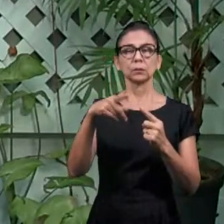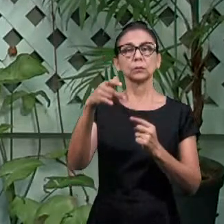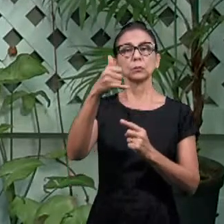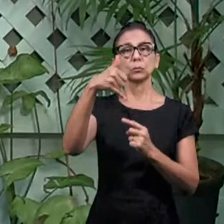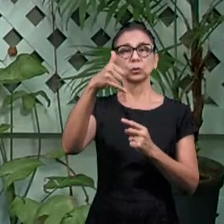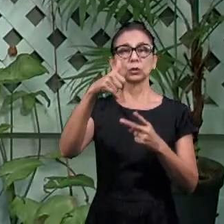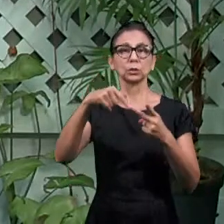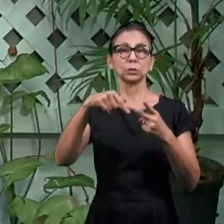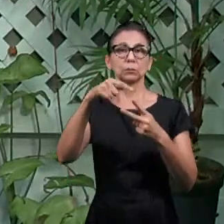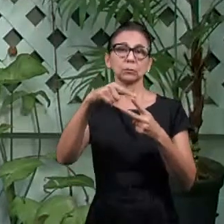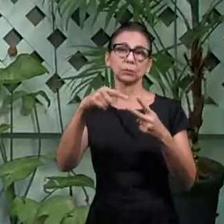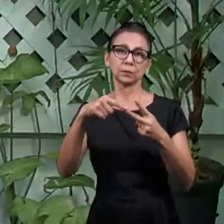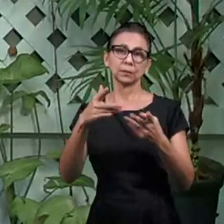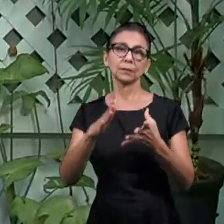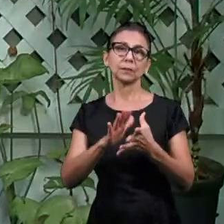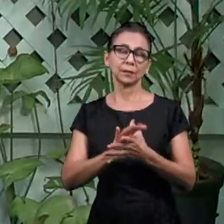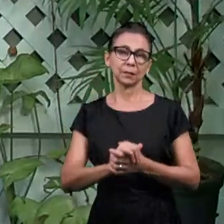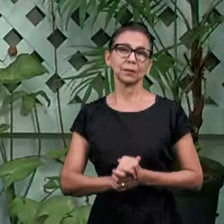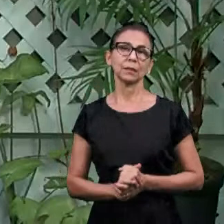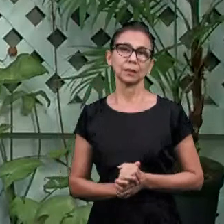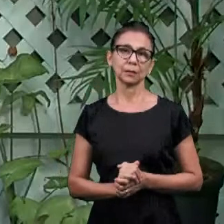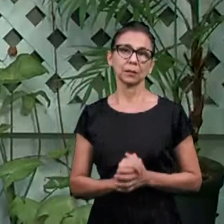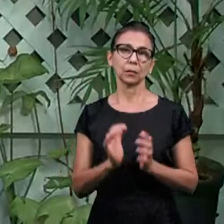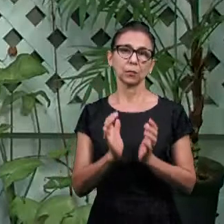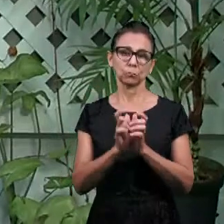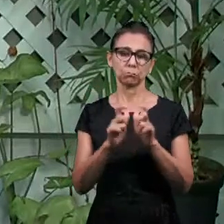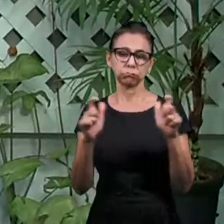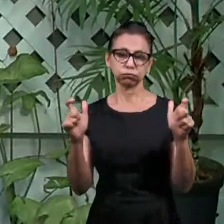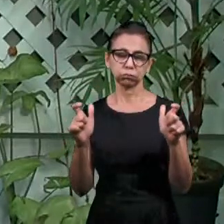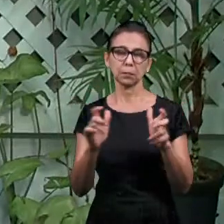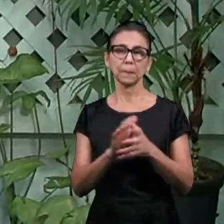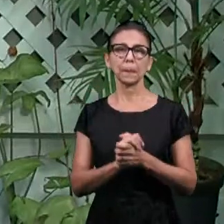faltando naturalmente a maioria ainda para ser